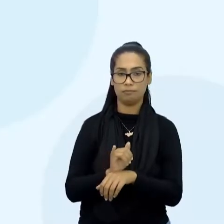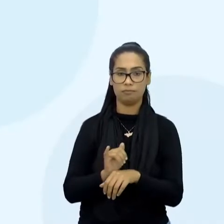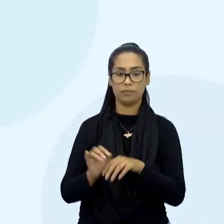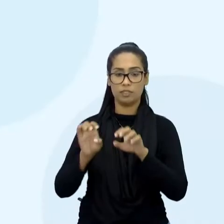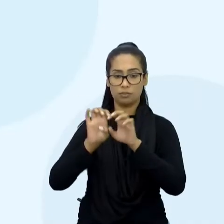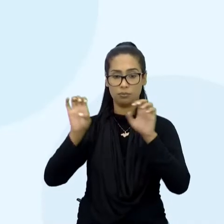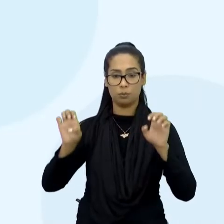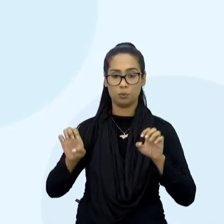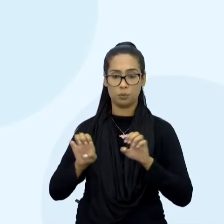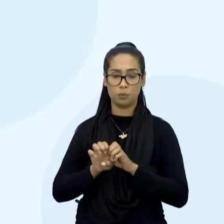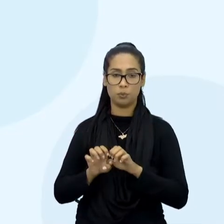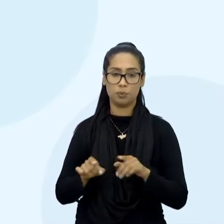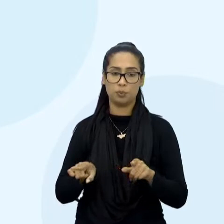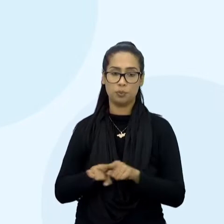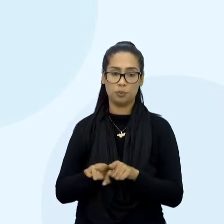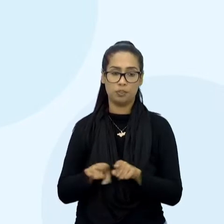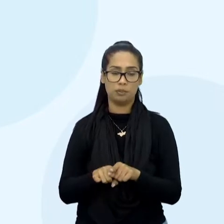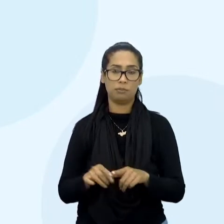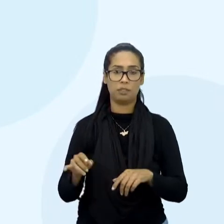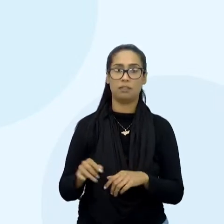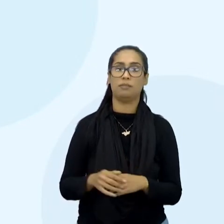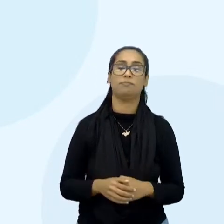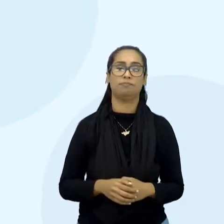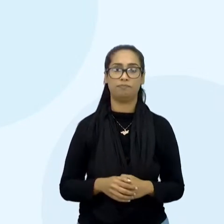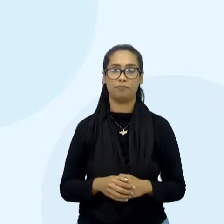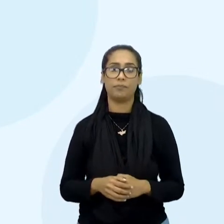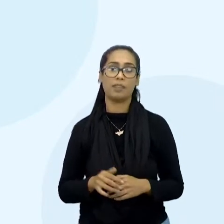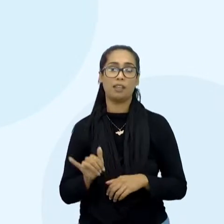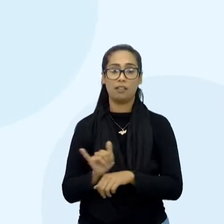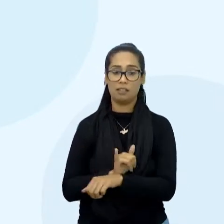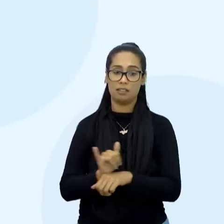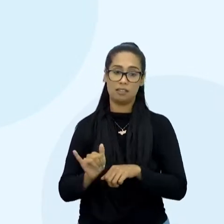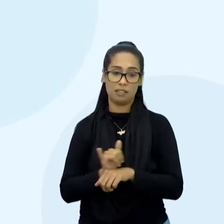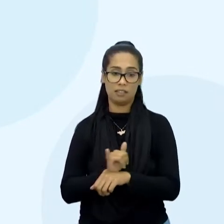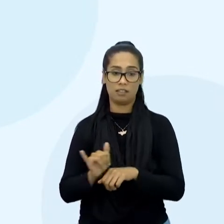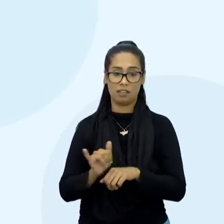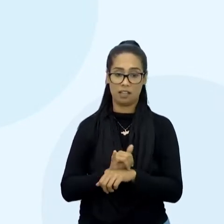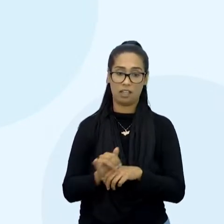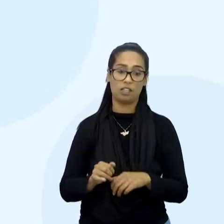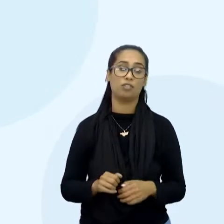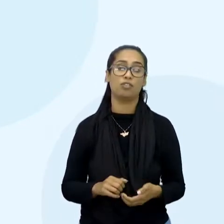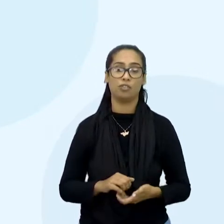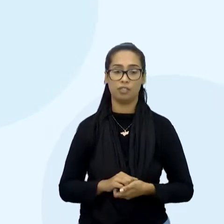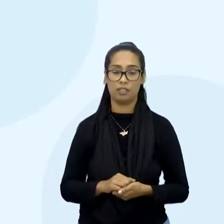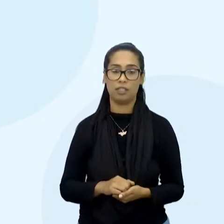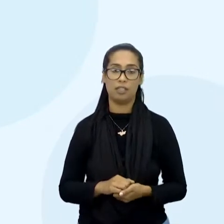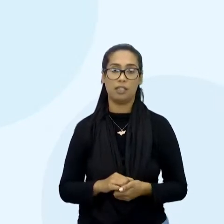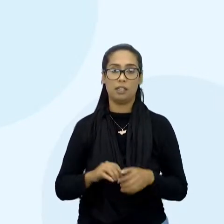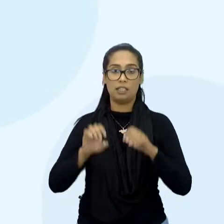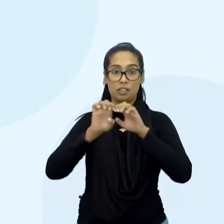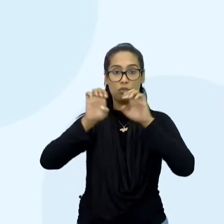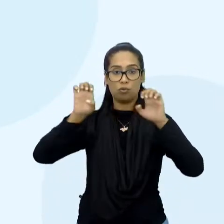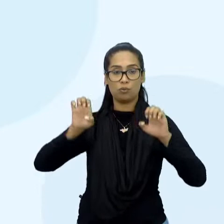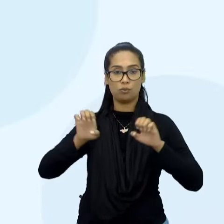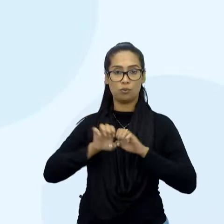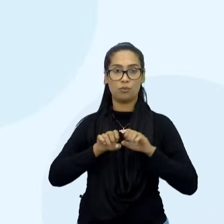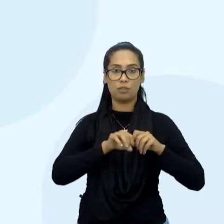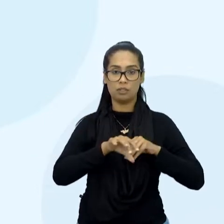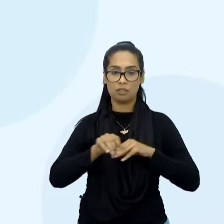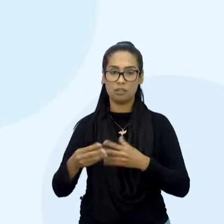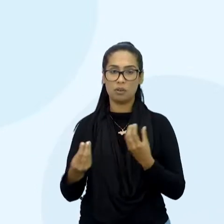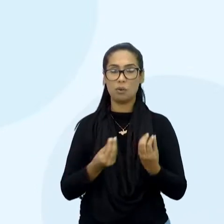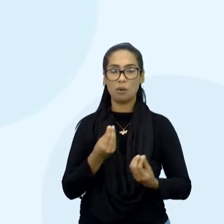o que significa que essa habilidade vai nos dizer mais ou menos como vai caminhar, em que sentido vai, né,